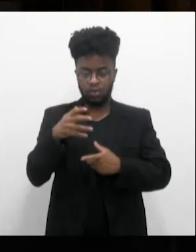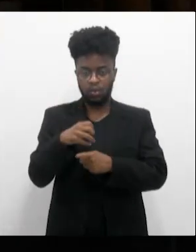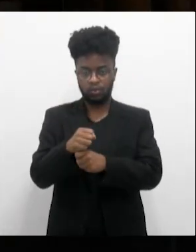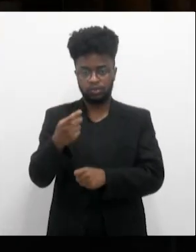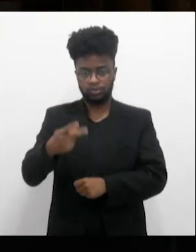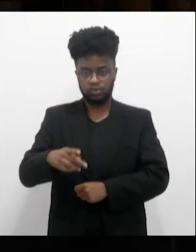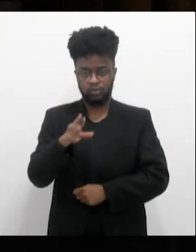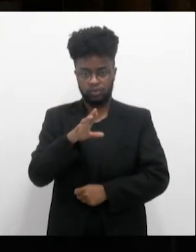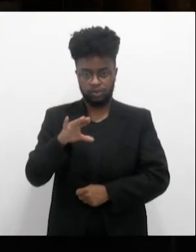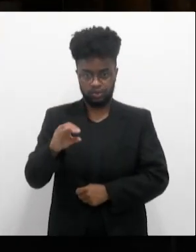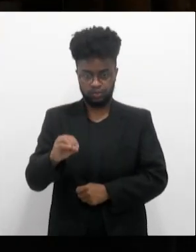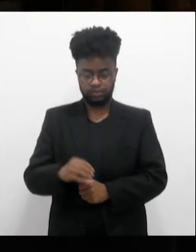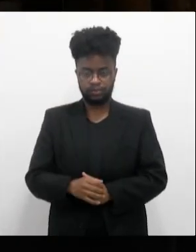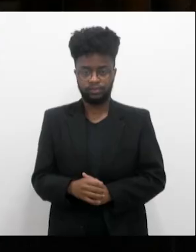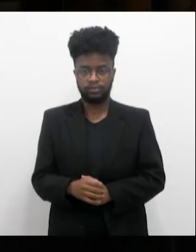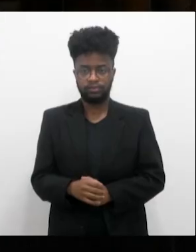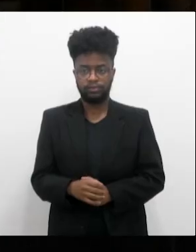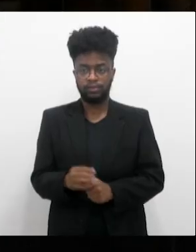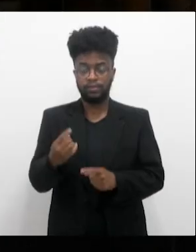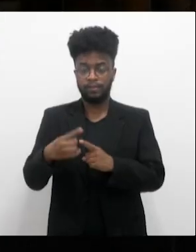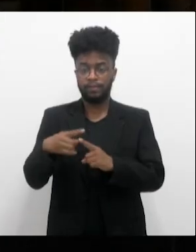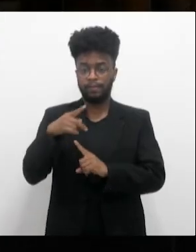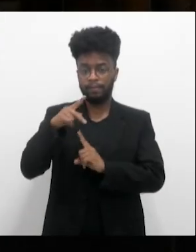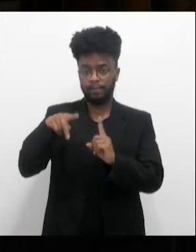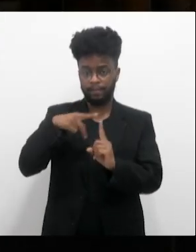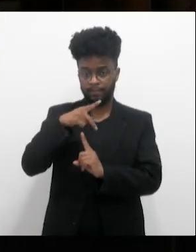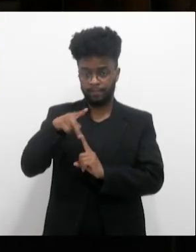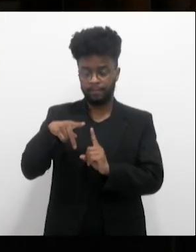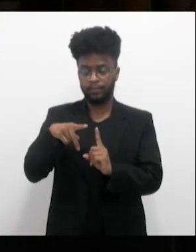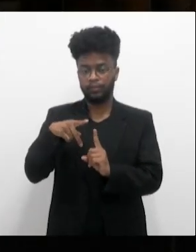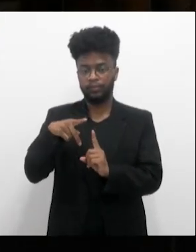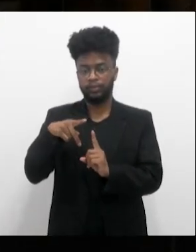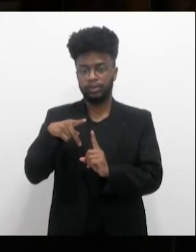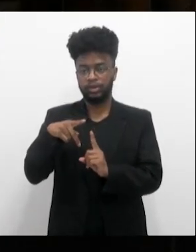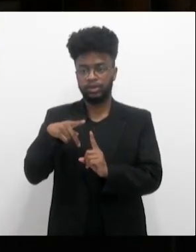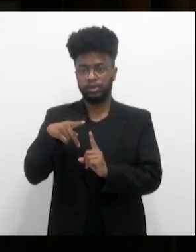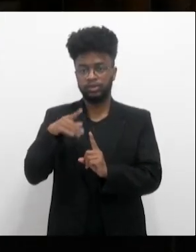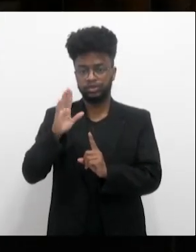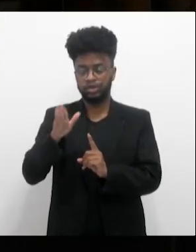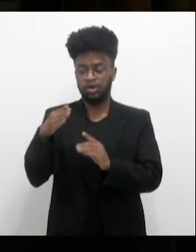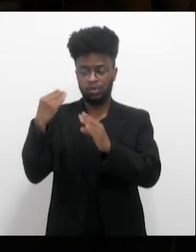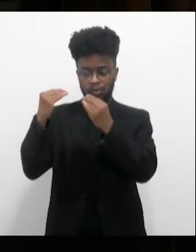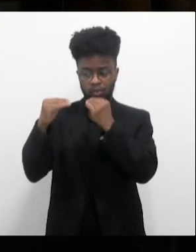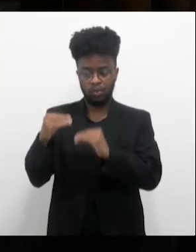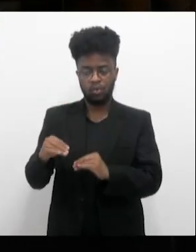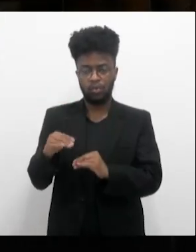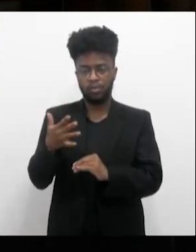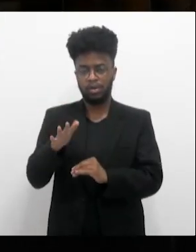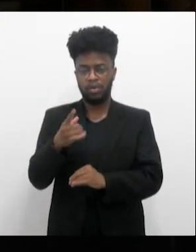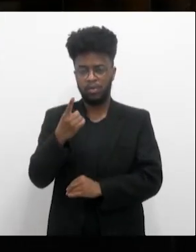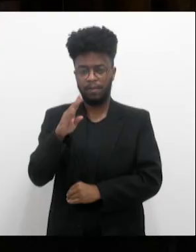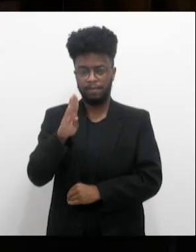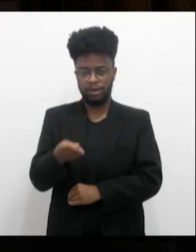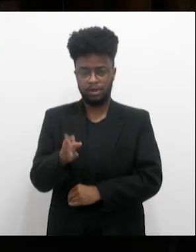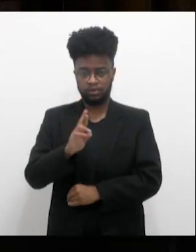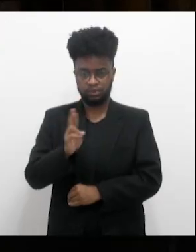Estado que o Rio Previdência tinha colocado quase R$1